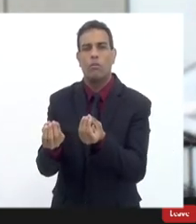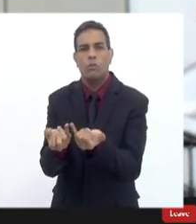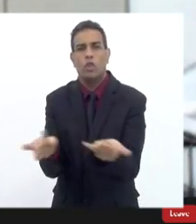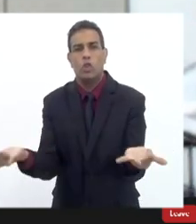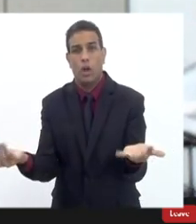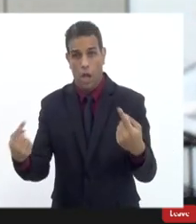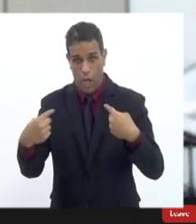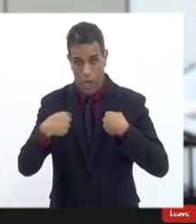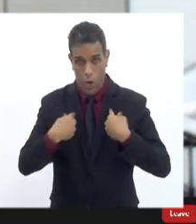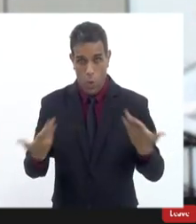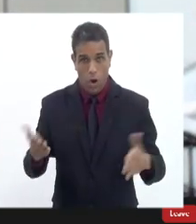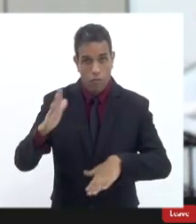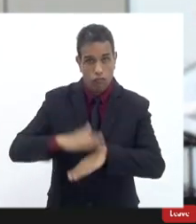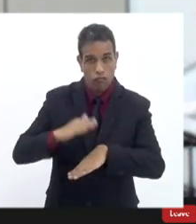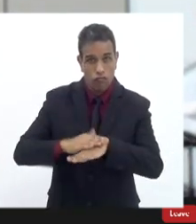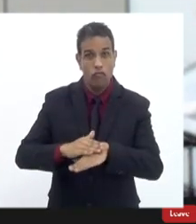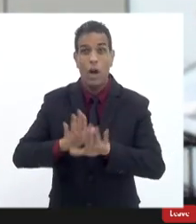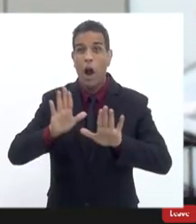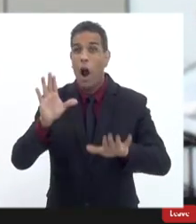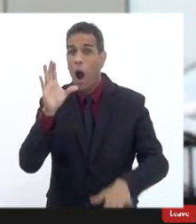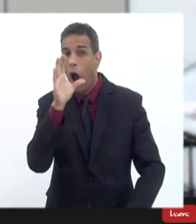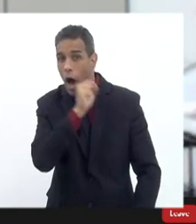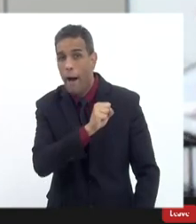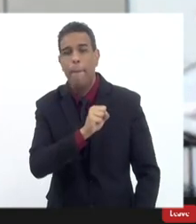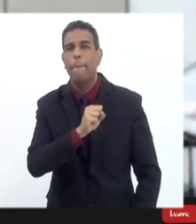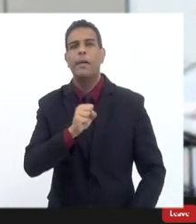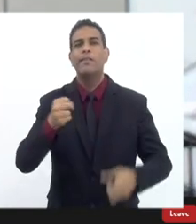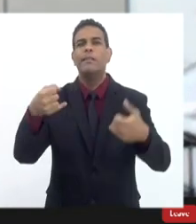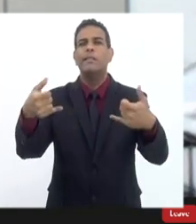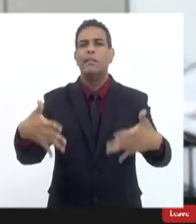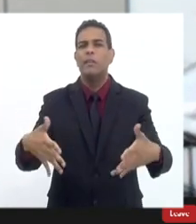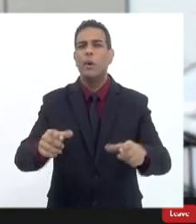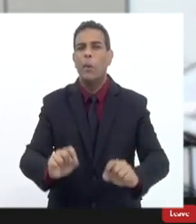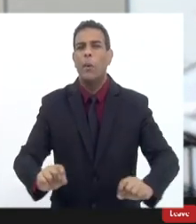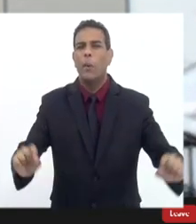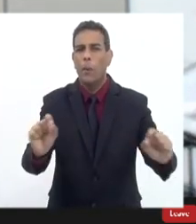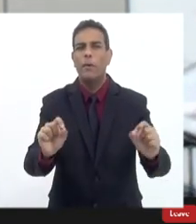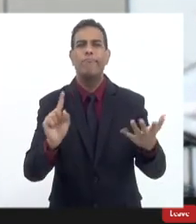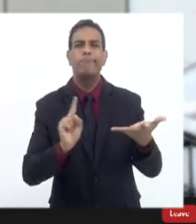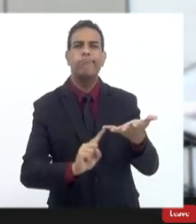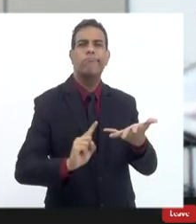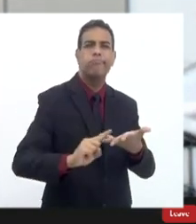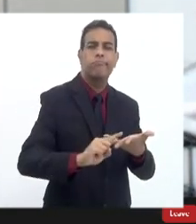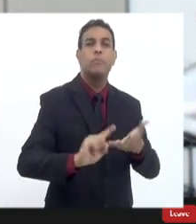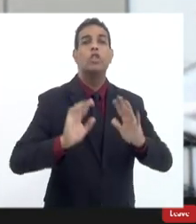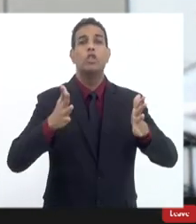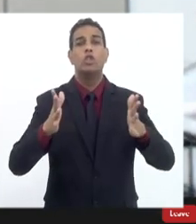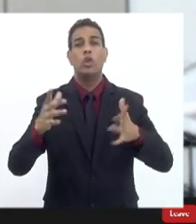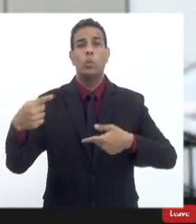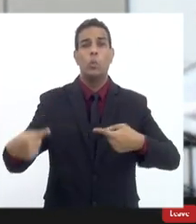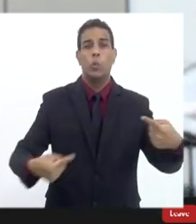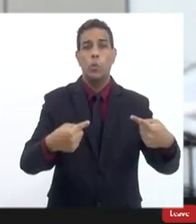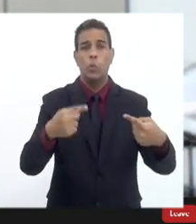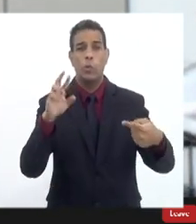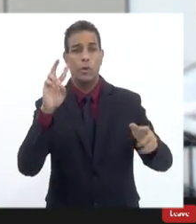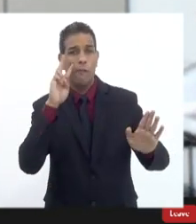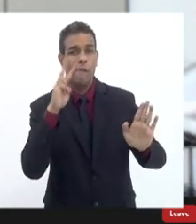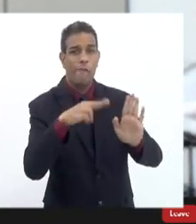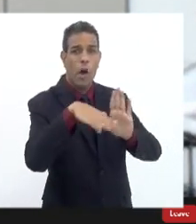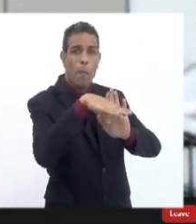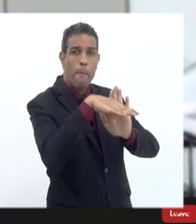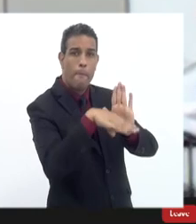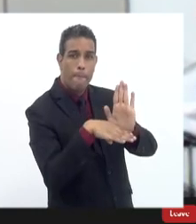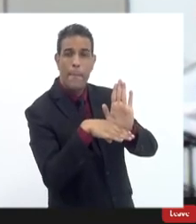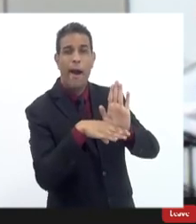Então, eu vou, rapidamente, antes de passar a palavra para a Secretaria de Educação, vou apontar algumas das questões que a gente viu nesse relatório de forma o mais